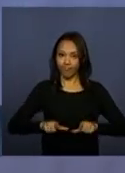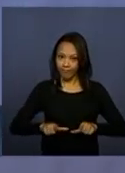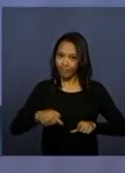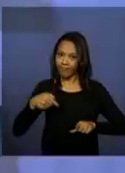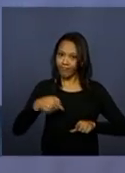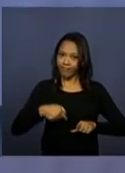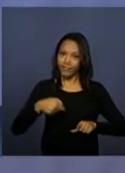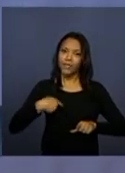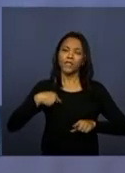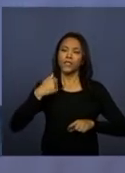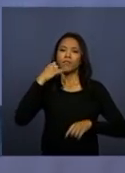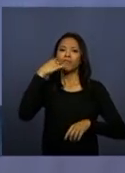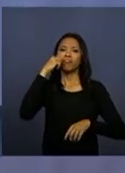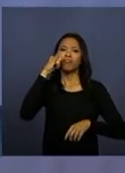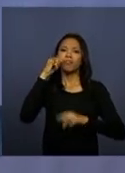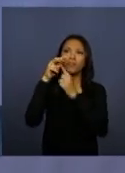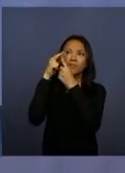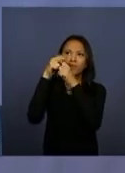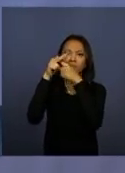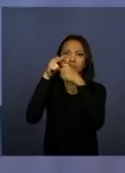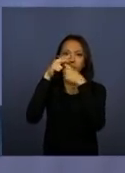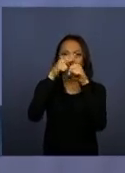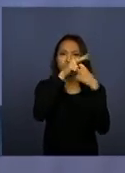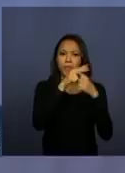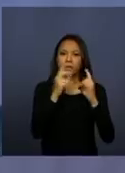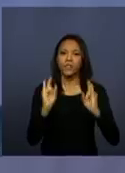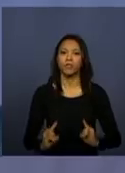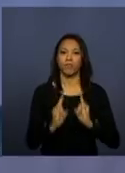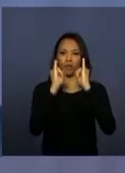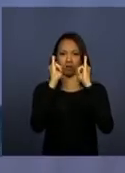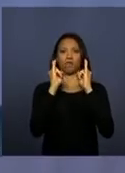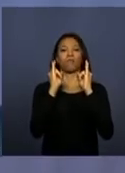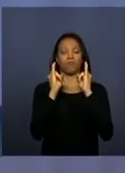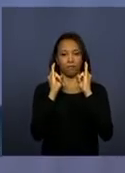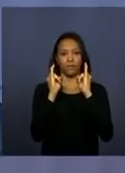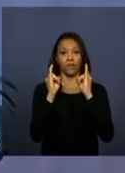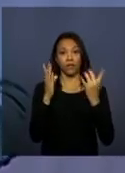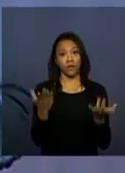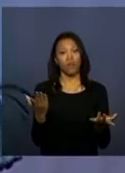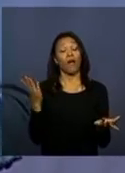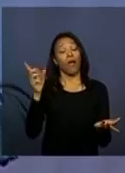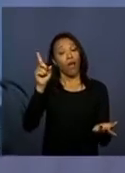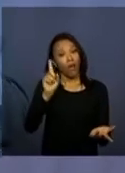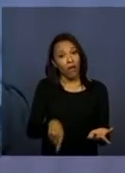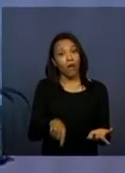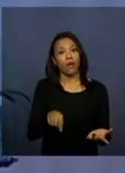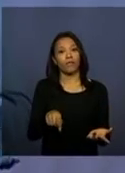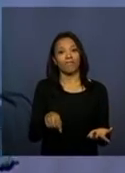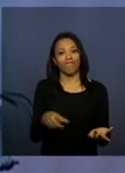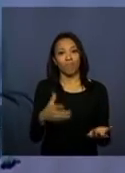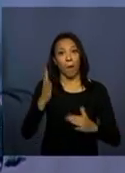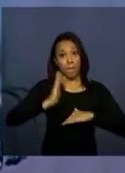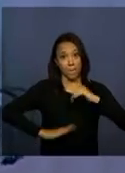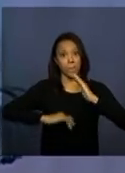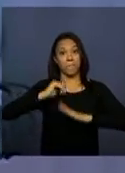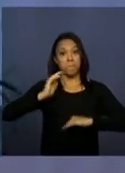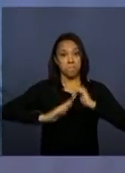de eletricista instalador predial de baixa tensão. É, de fato, uma